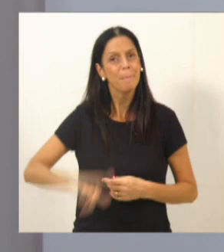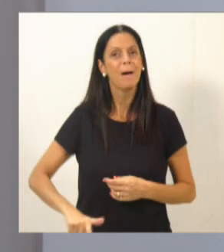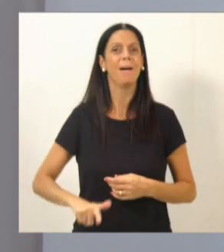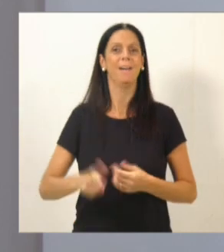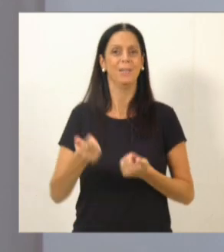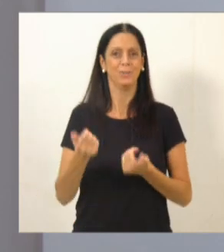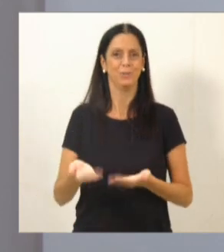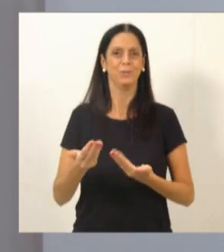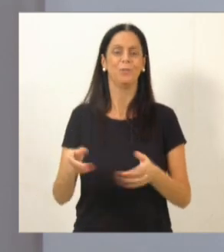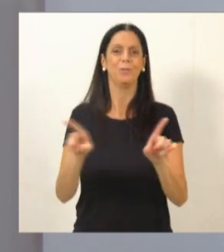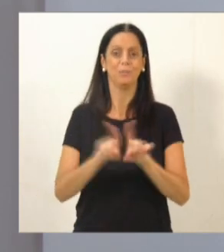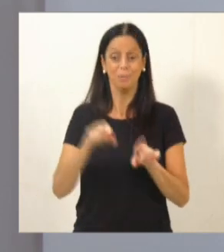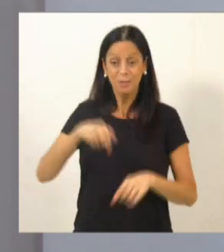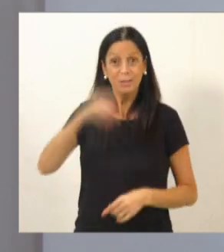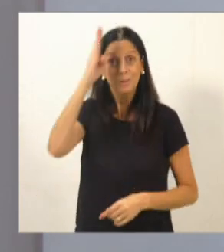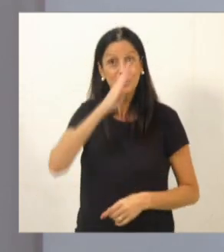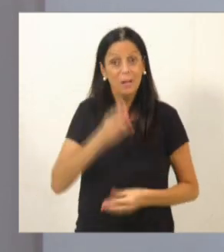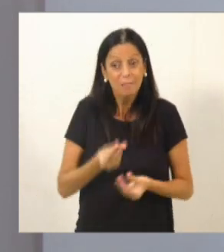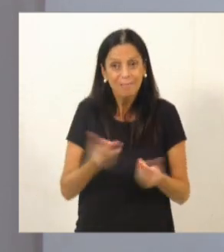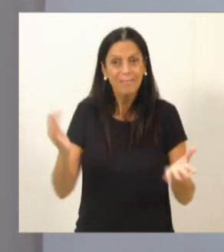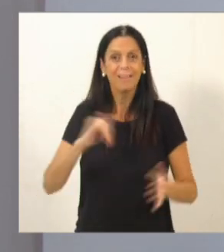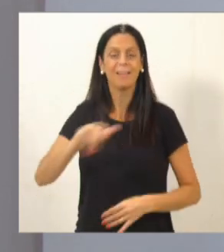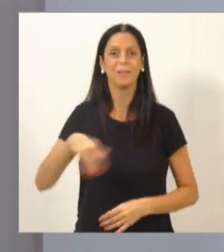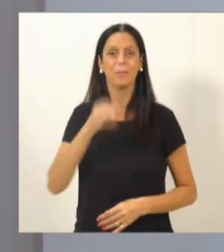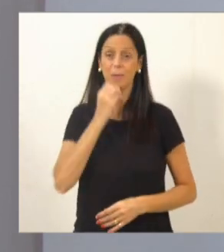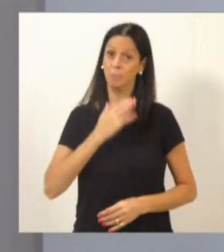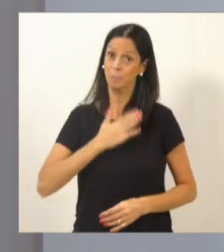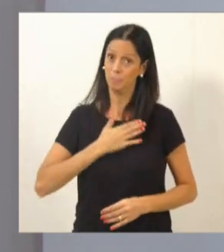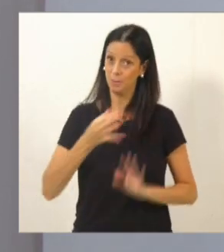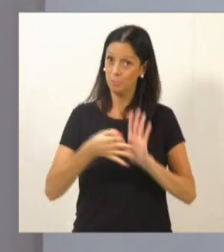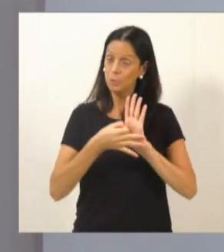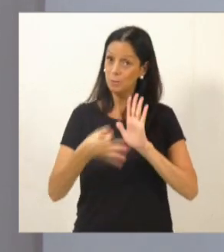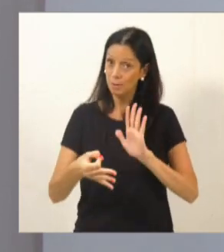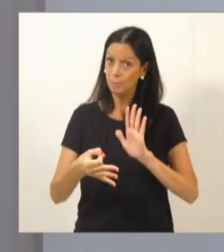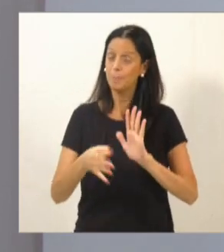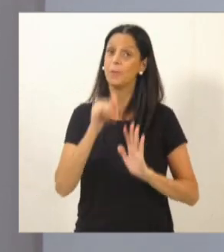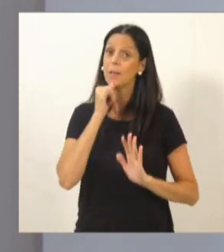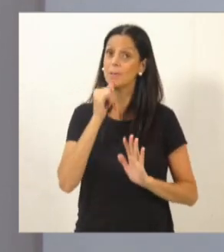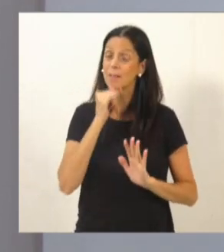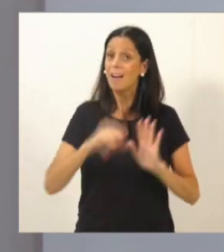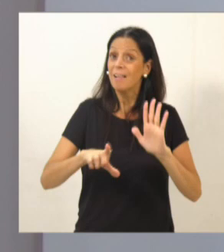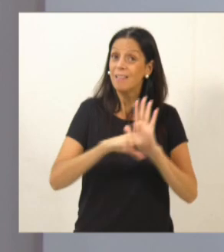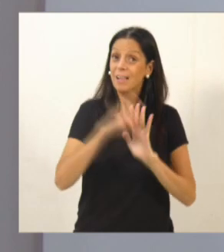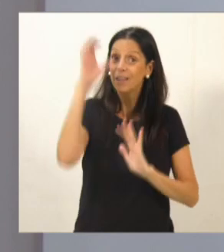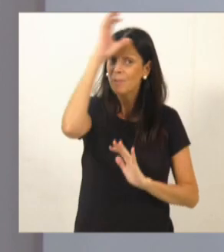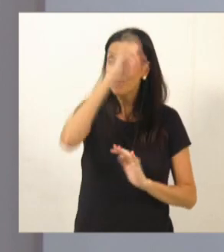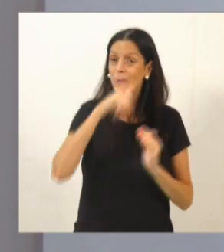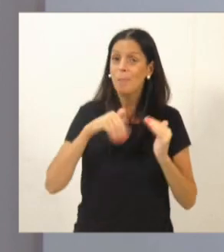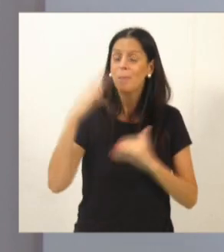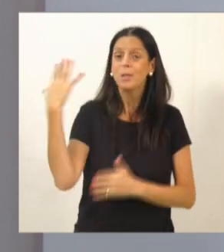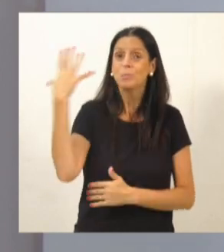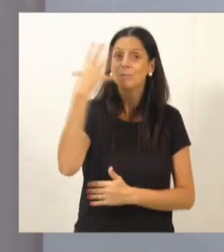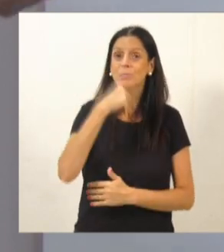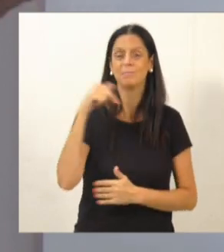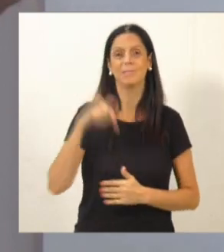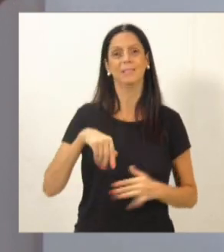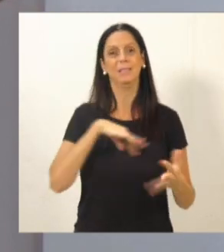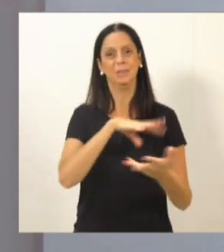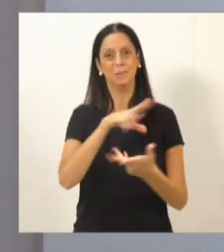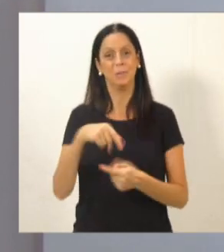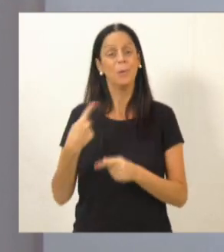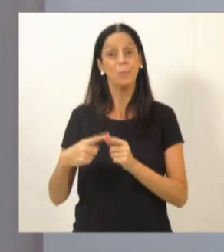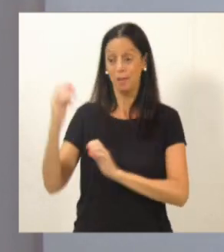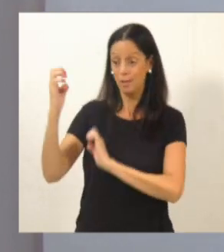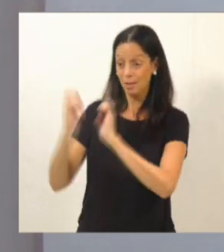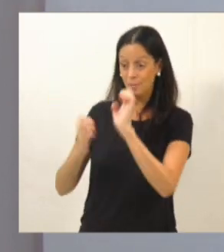essa grande oportunidade. Na minha opinião, a lei da aprendizagem é uma das leis mais bonitas do Brasil. Ela ajuda a empresa a formar sua